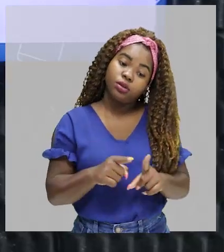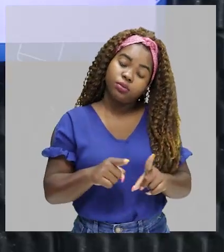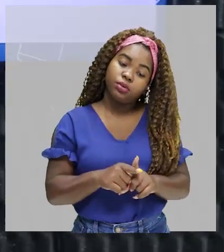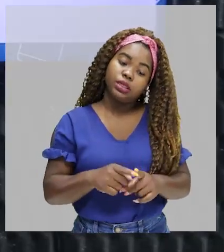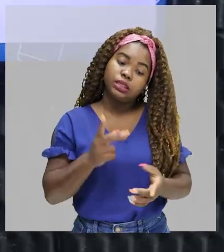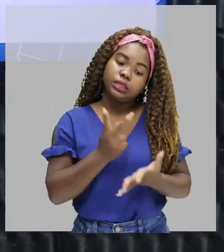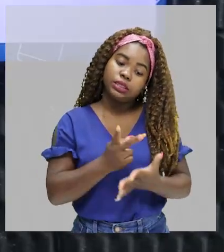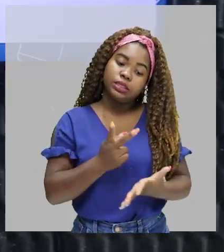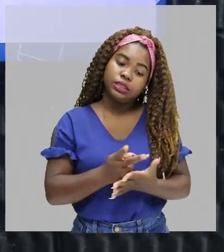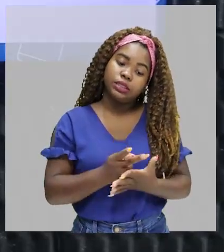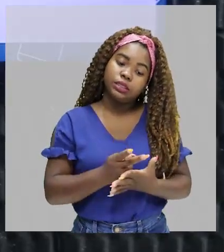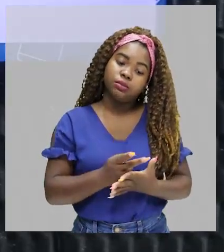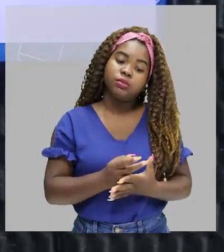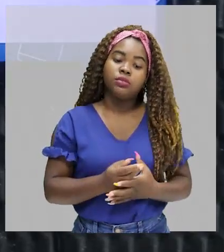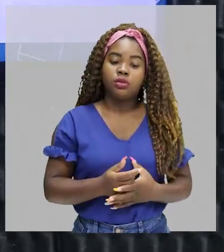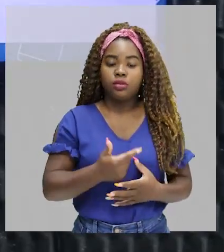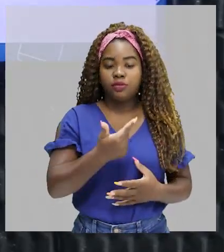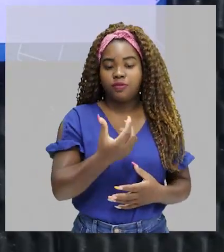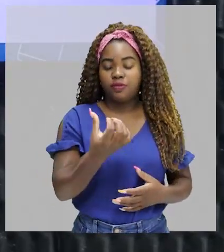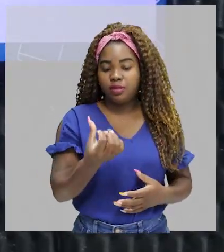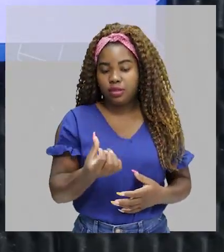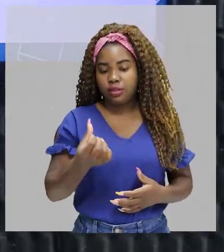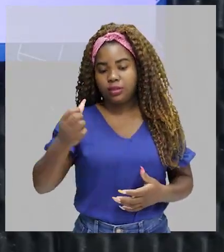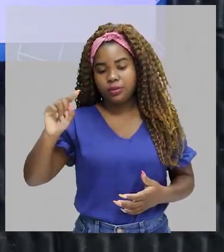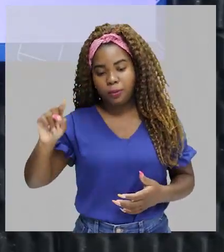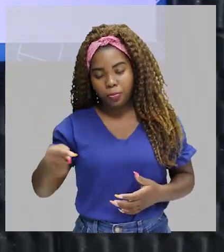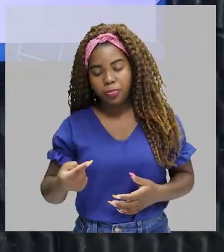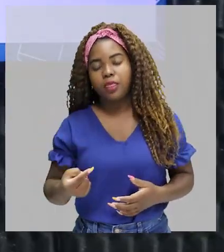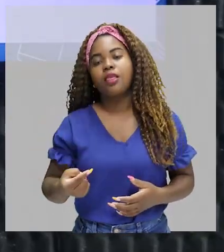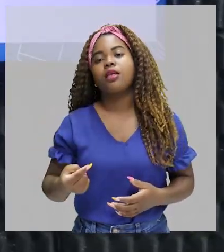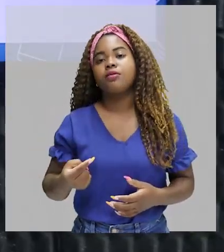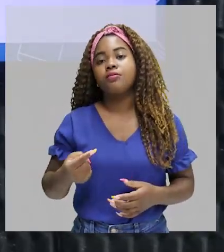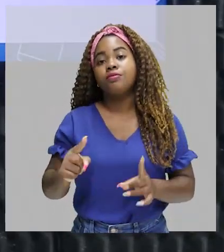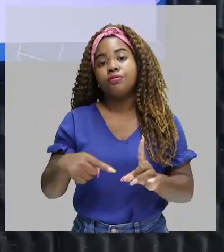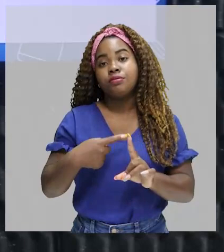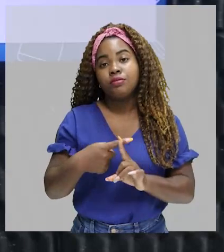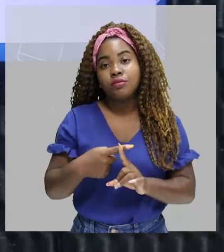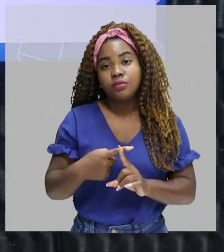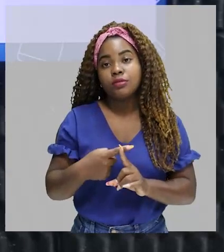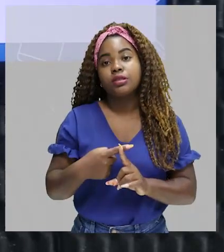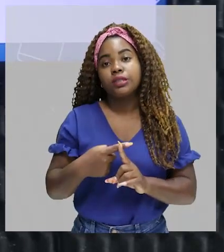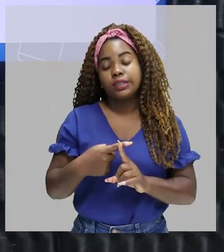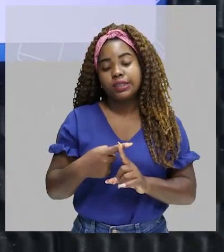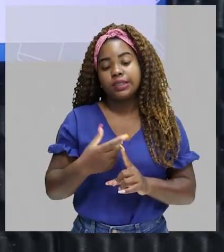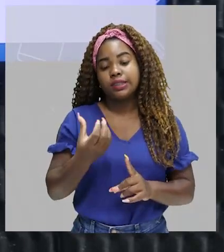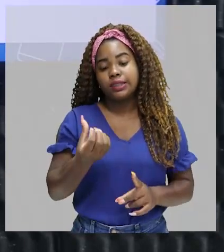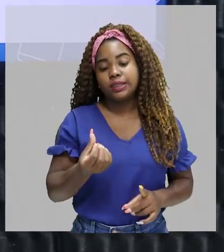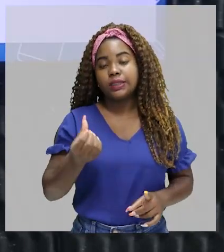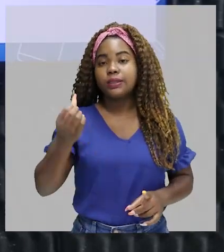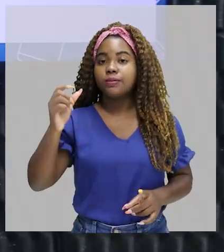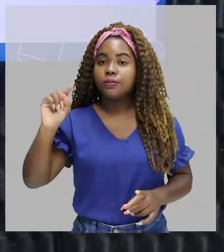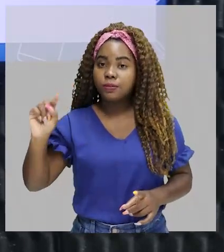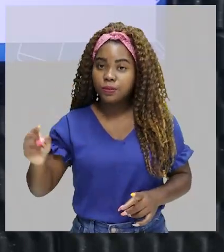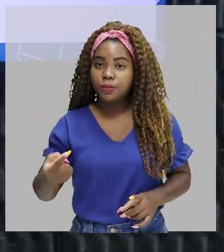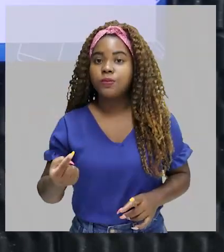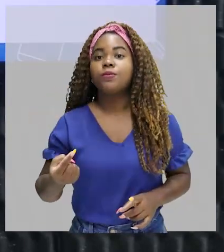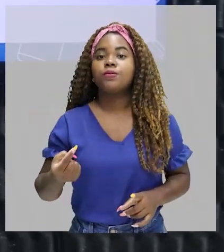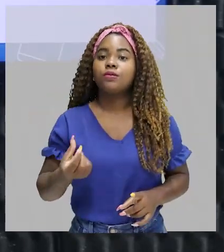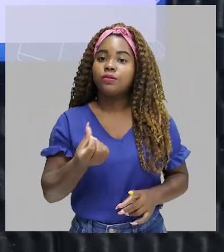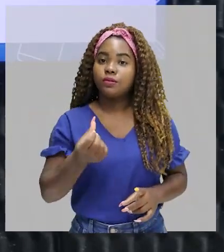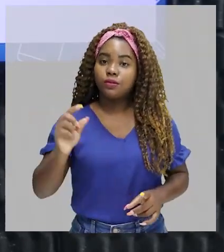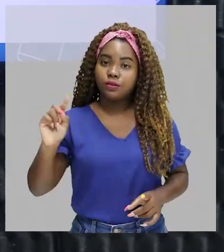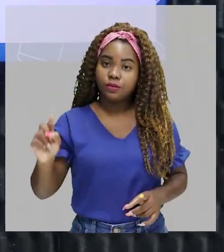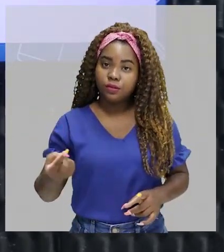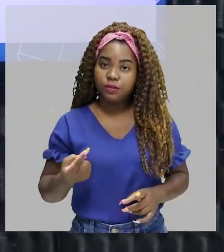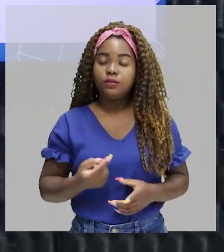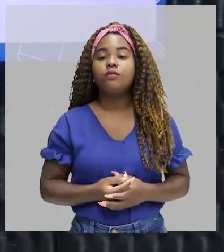estou sempre pegando o mês anterior, no caso aqui o 26 mil, e somando com o valor fixo, a constante, que corresponde a